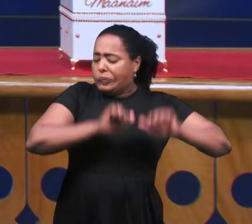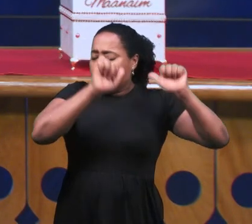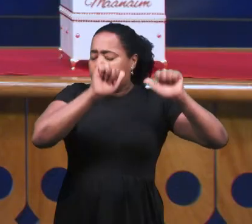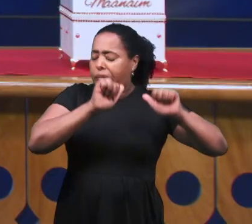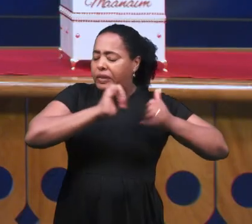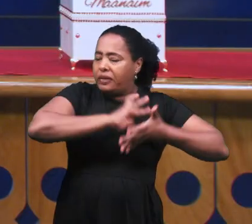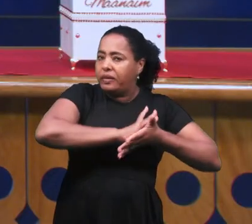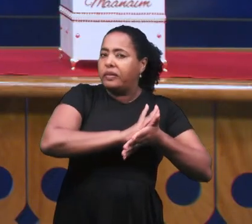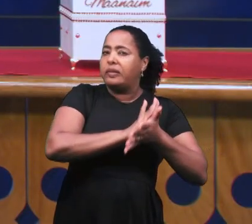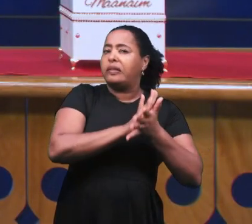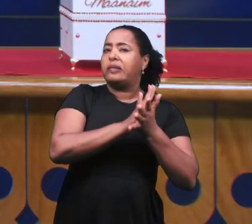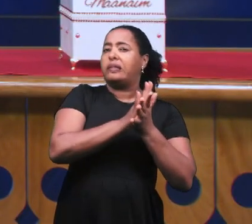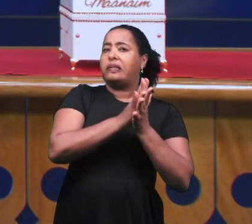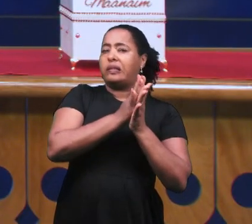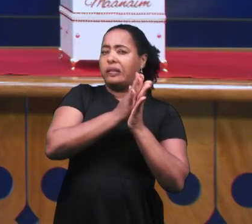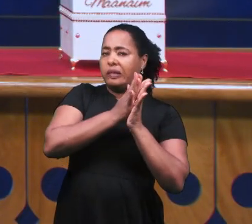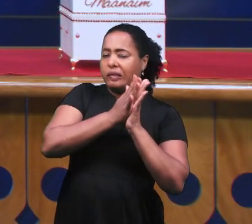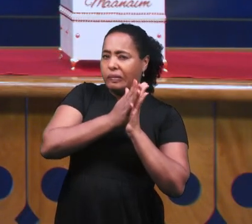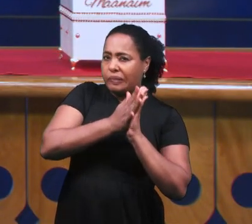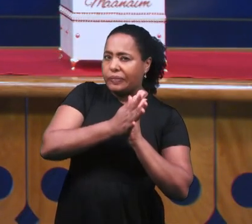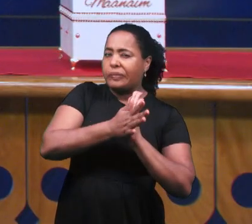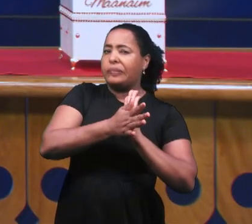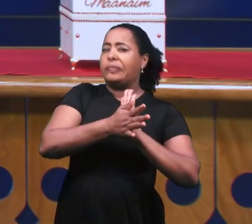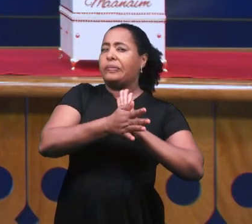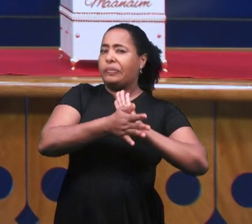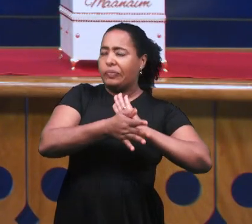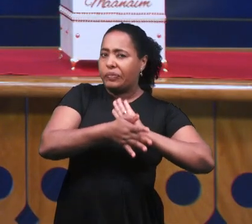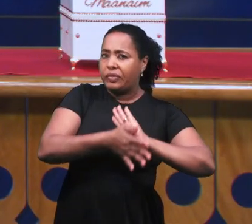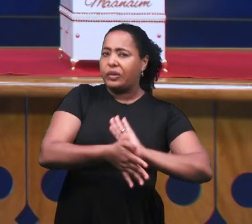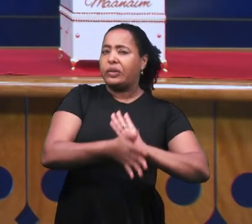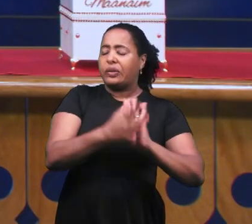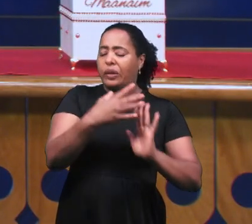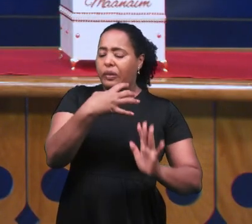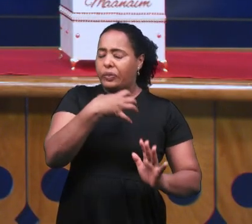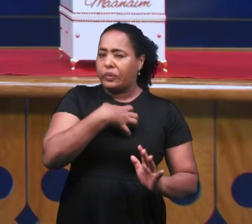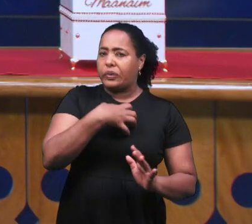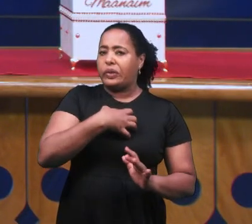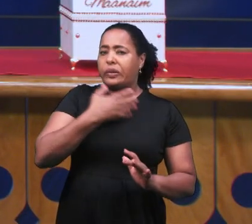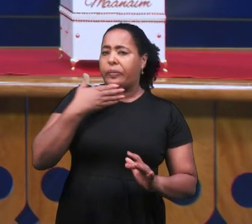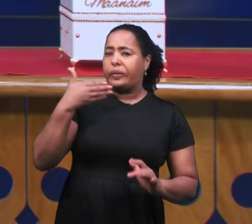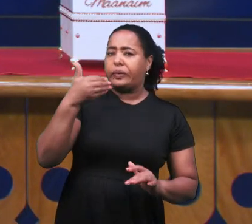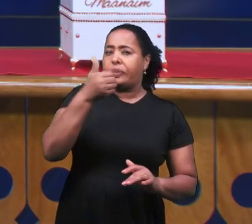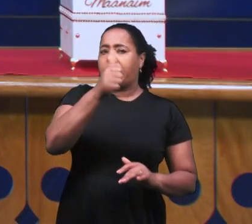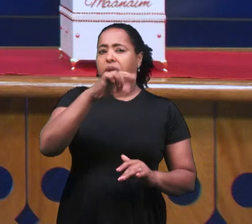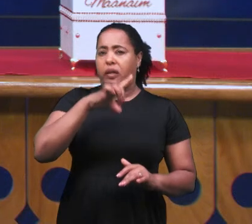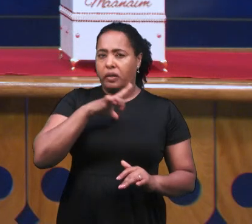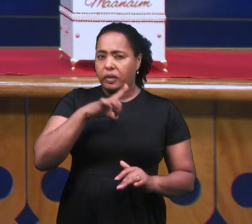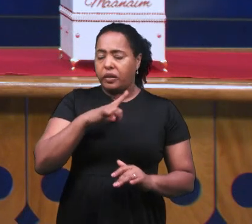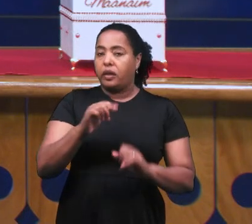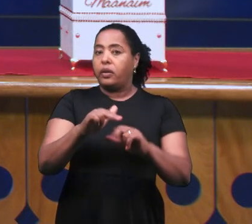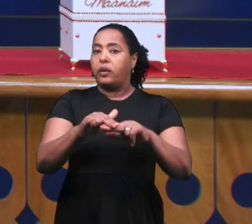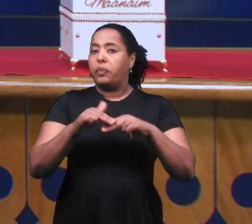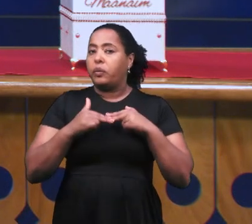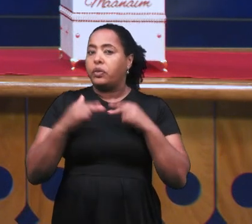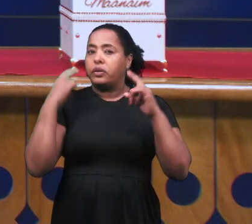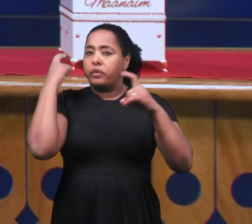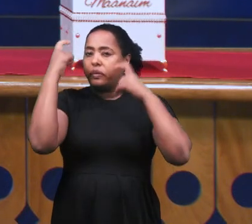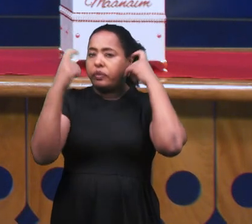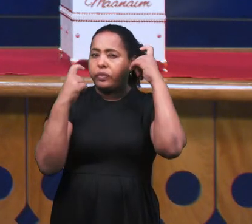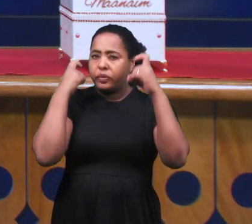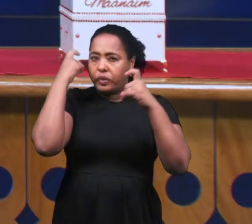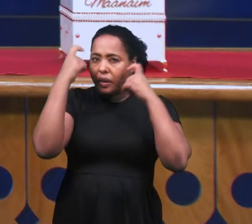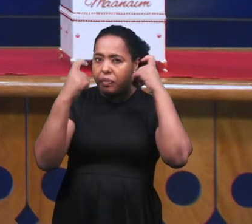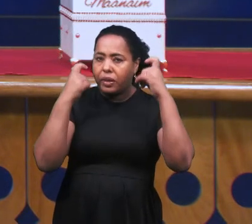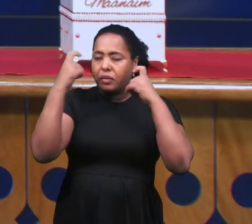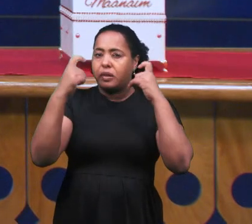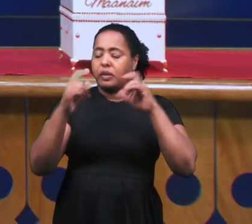destrói os maiores e os mais profundos sentimentos. Né? Por isso que sempre a preocupação de família,